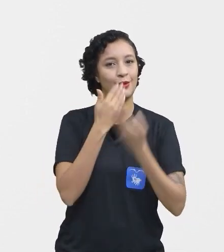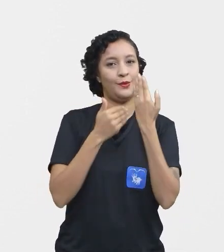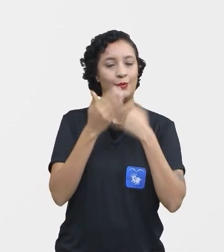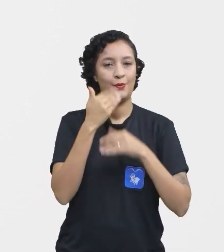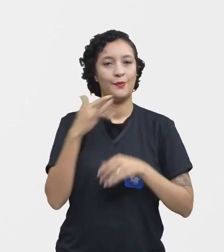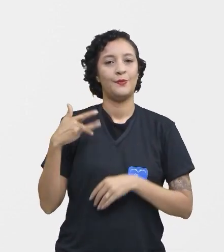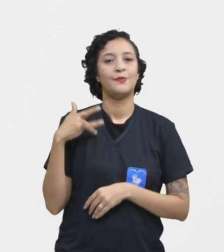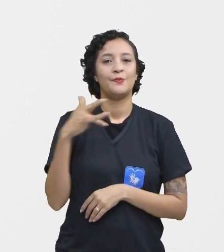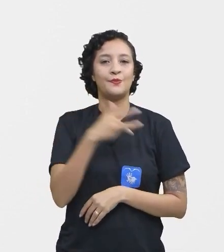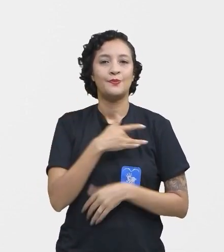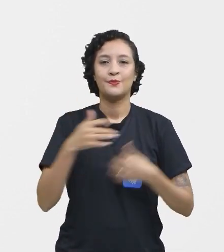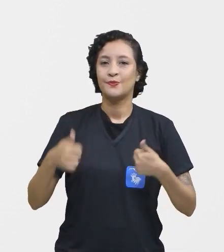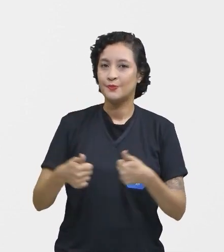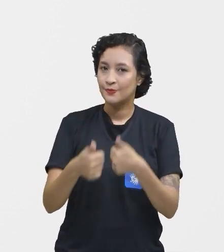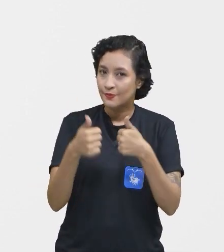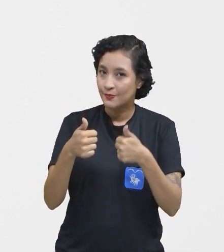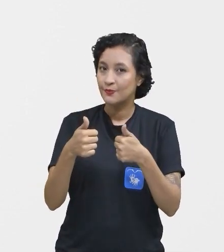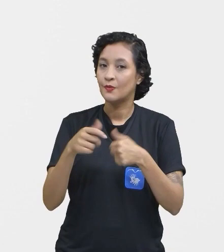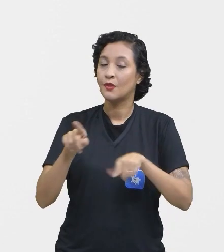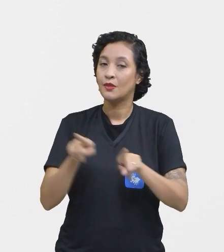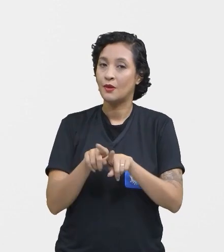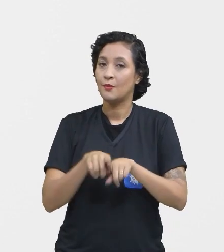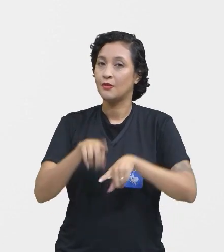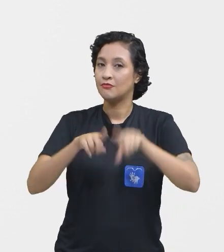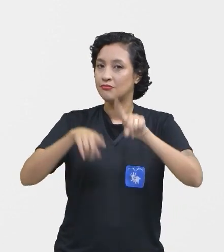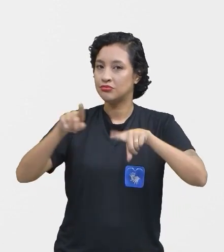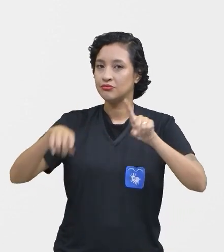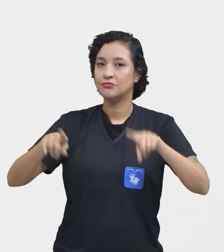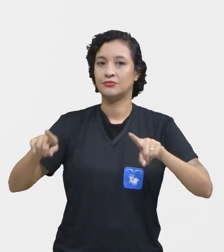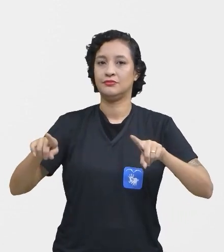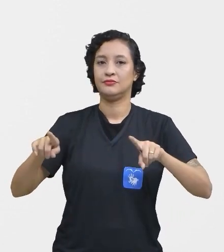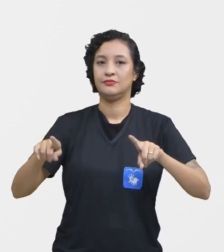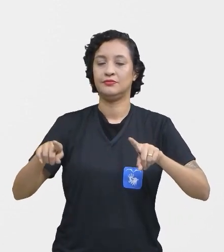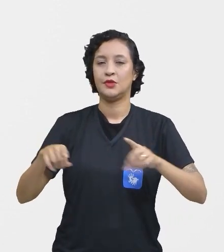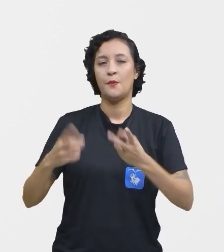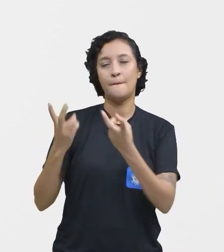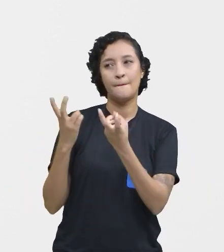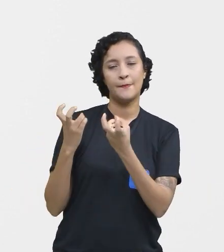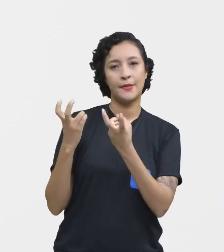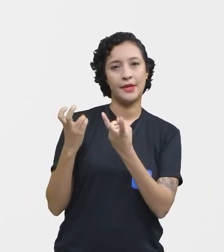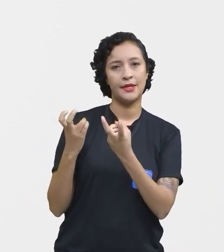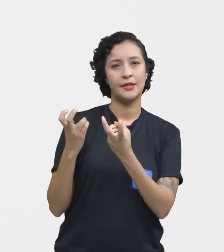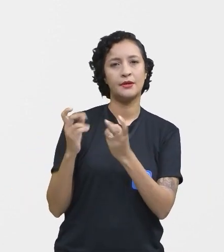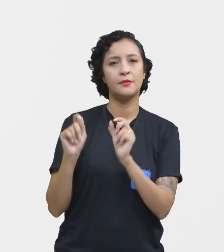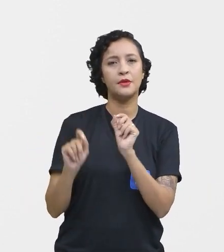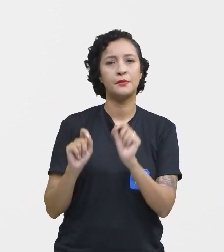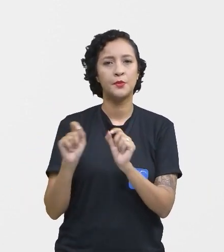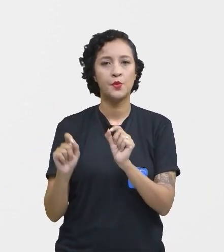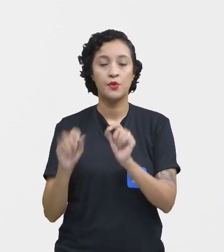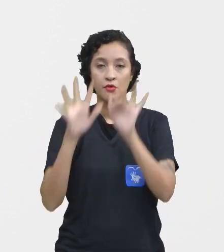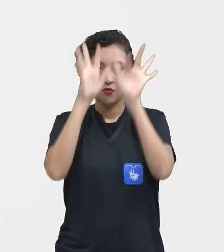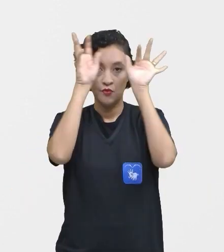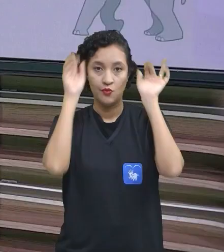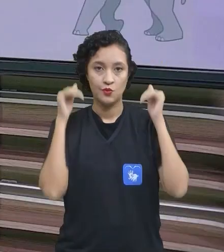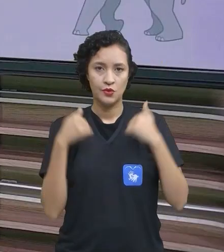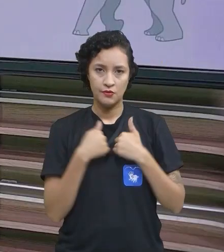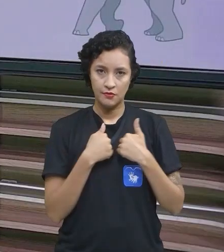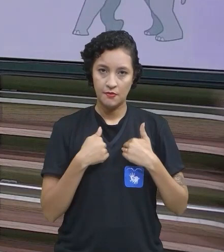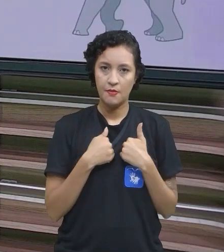e saudável. Então, nós percebemos que todos os animais, de alguma